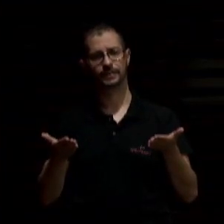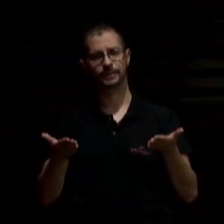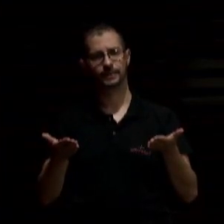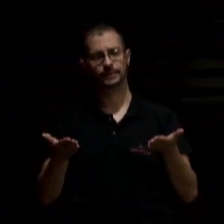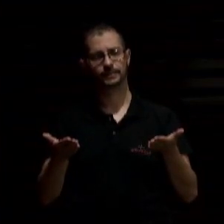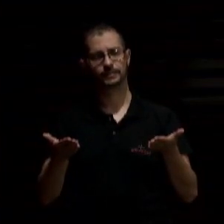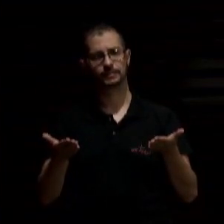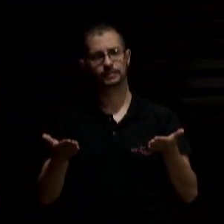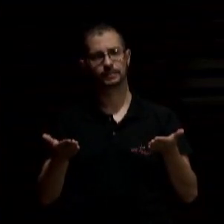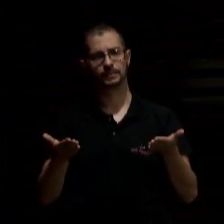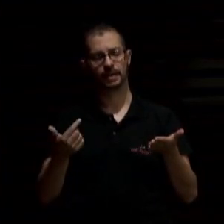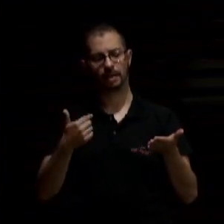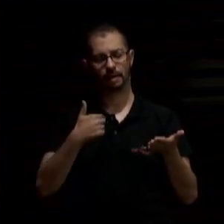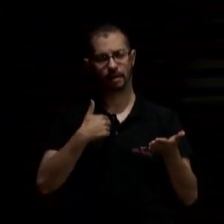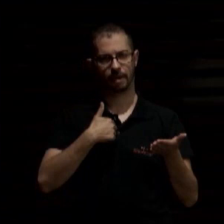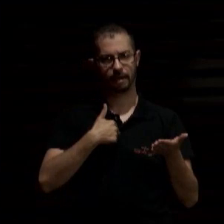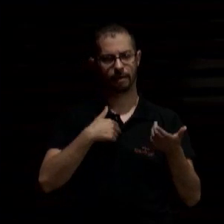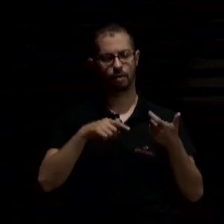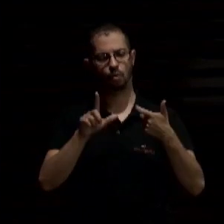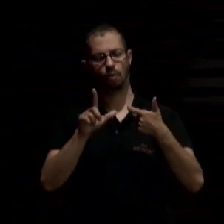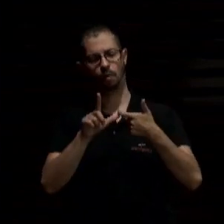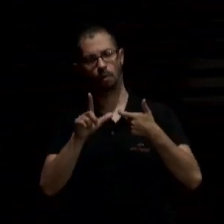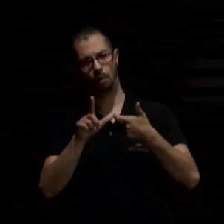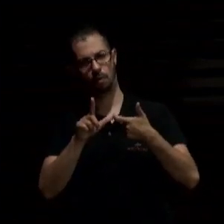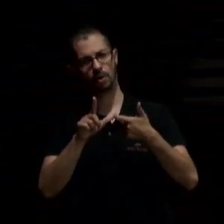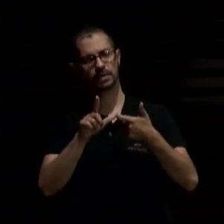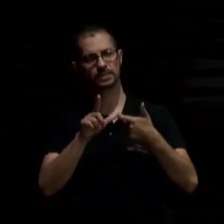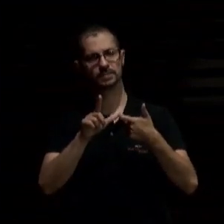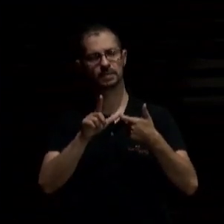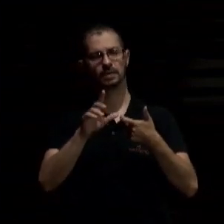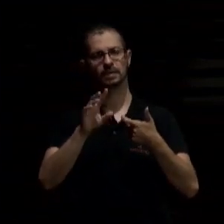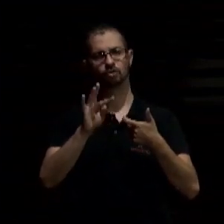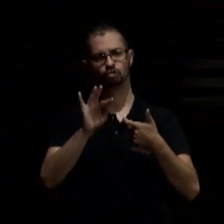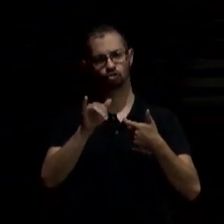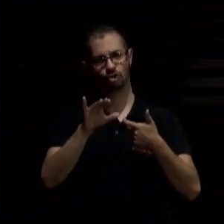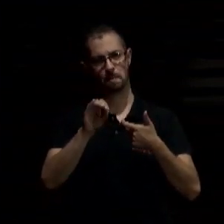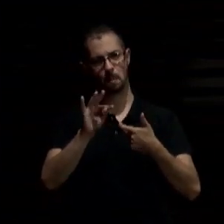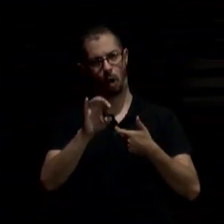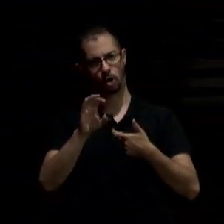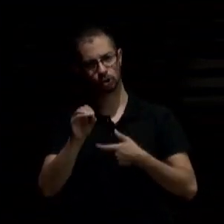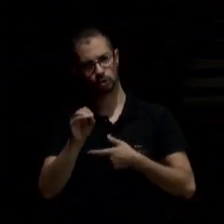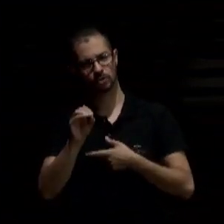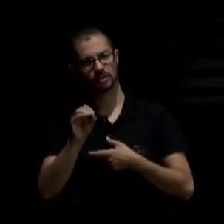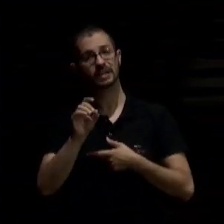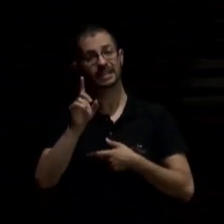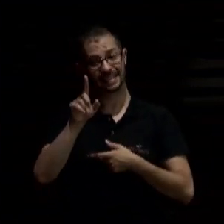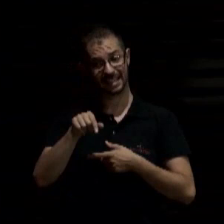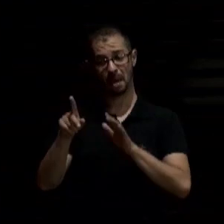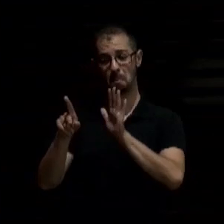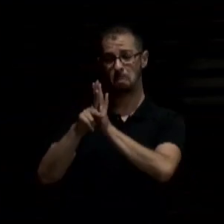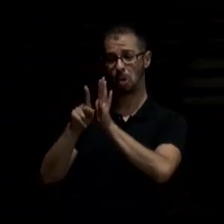eu, Lucas, Timóteo, de nós ouvistes, que é de Deus.